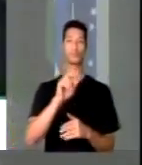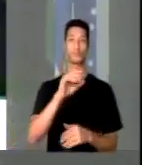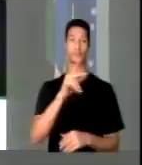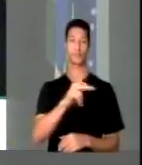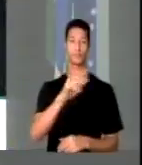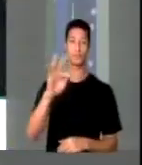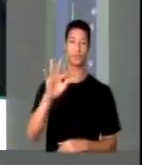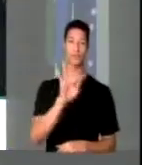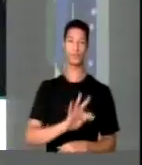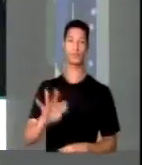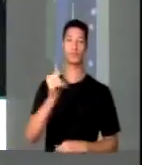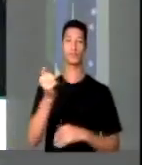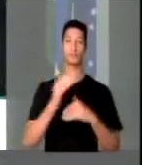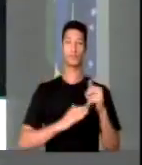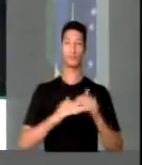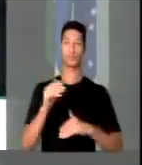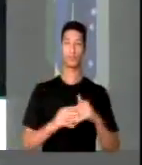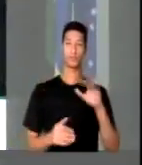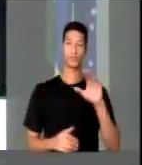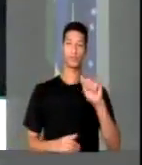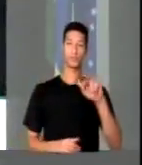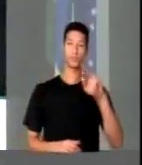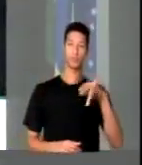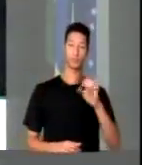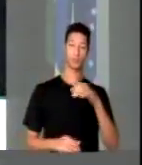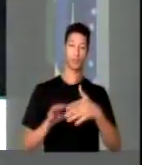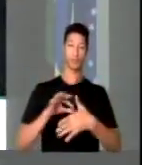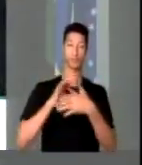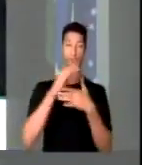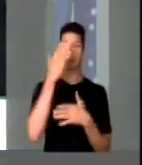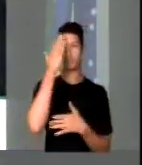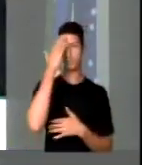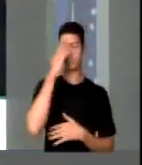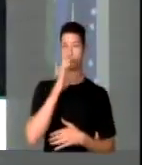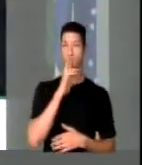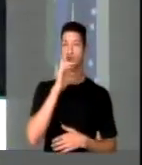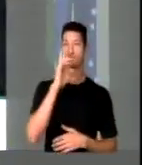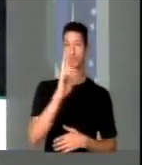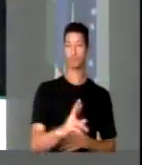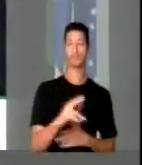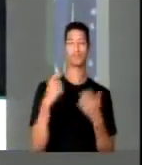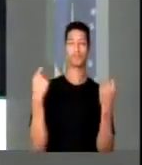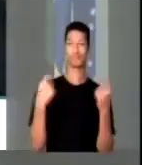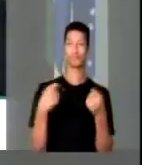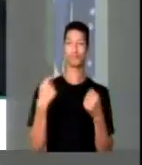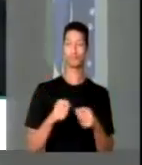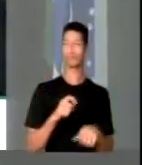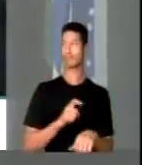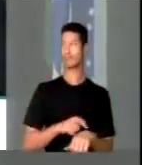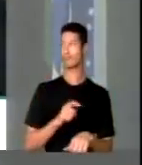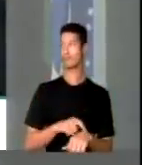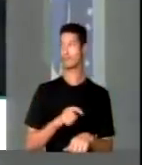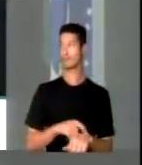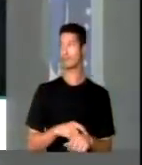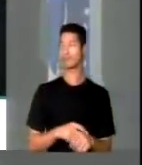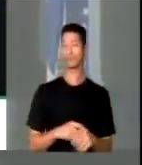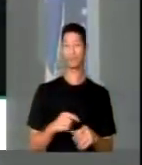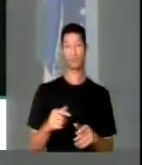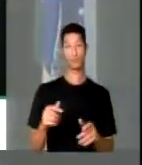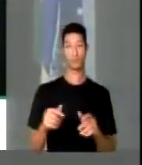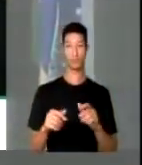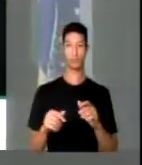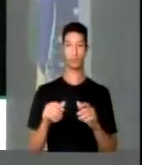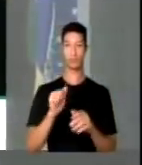Polícia Federal sobre a carne e souberam dar as respostas necessárias naquele momento. Foi uma